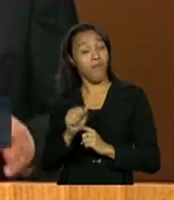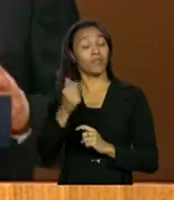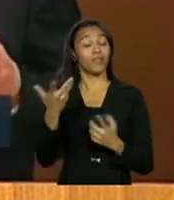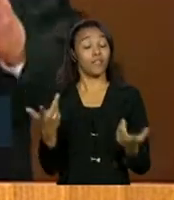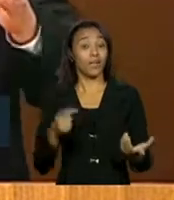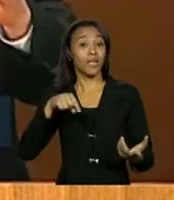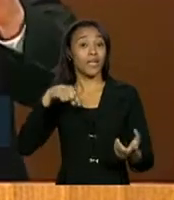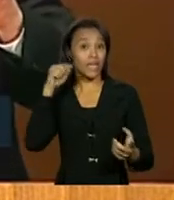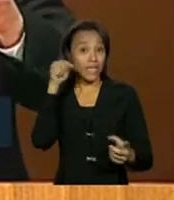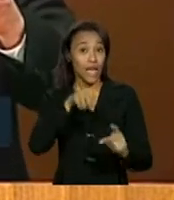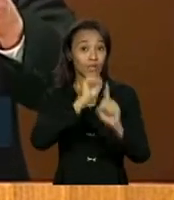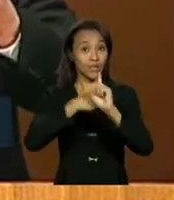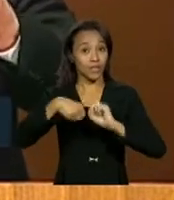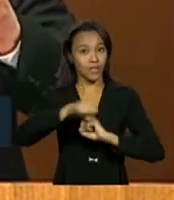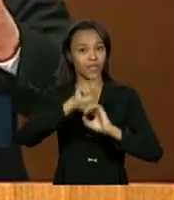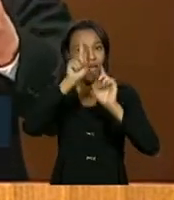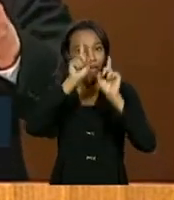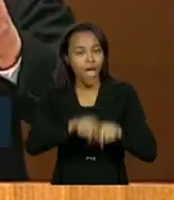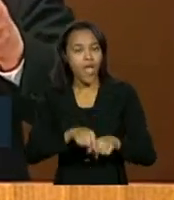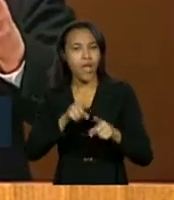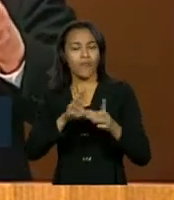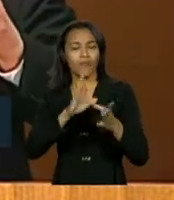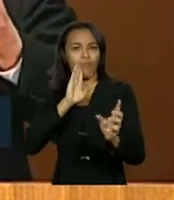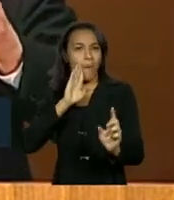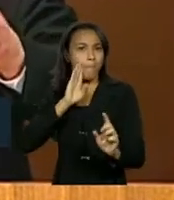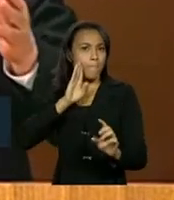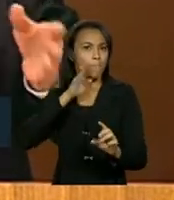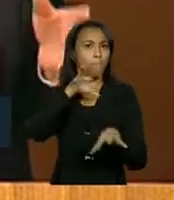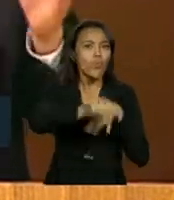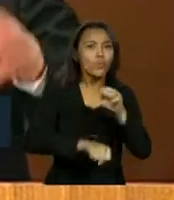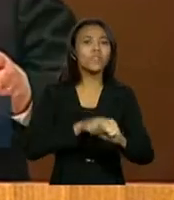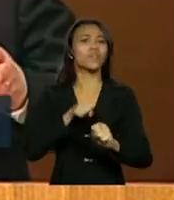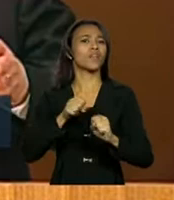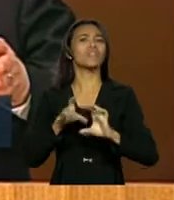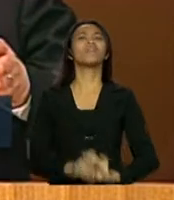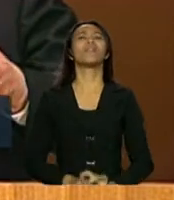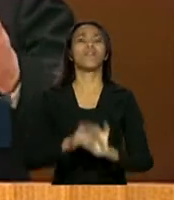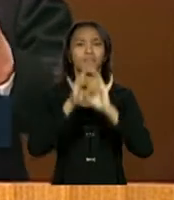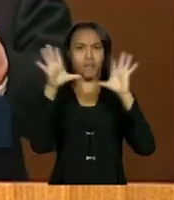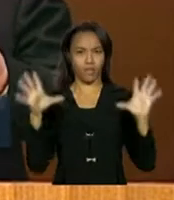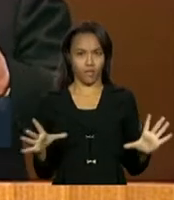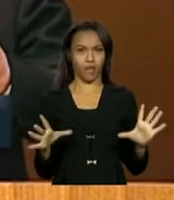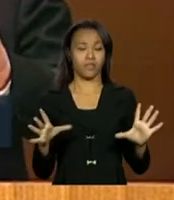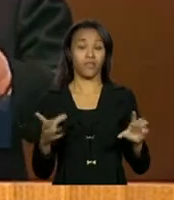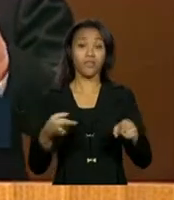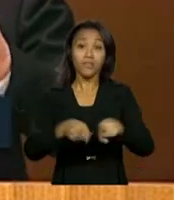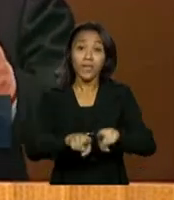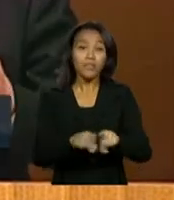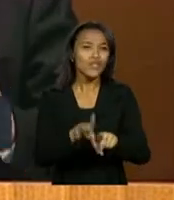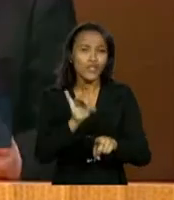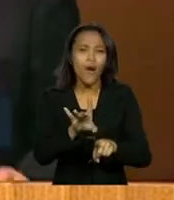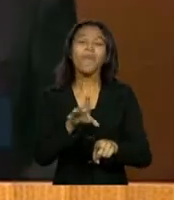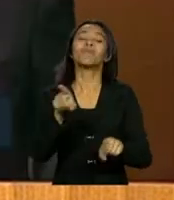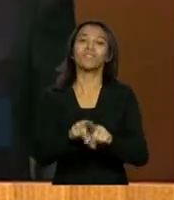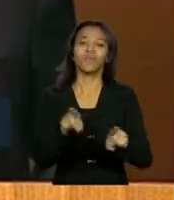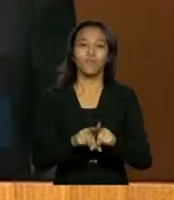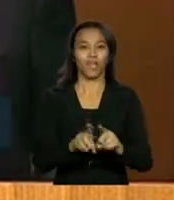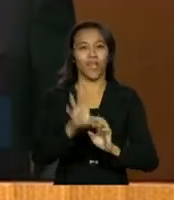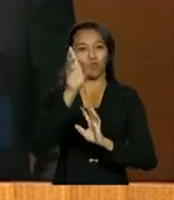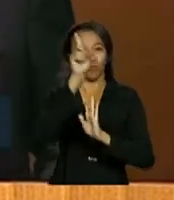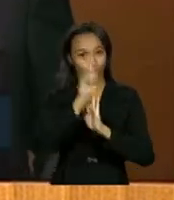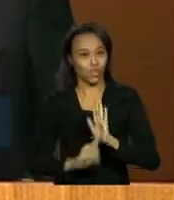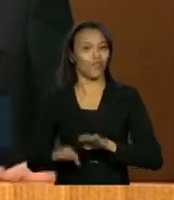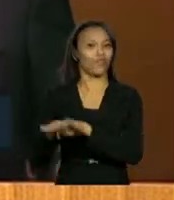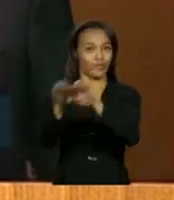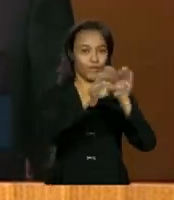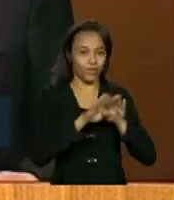um farol para garantir não só a liberdade, mas, sobretudo, a justiça social.